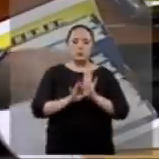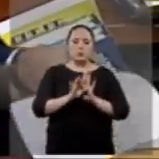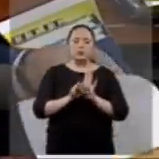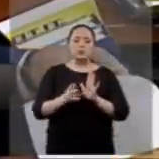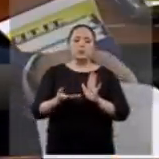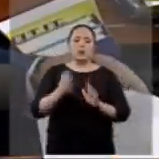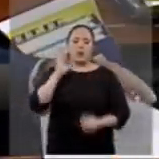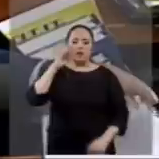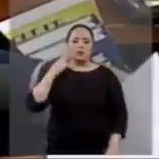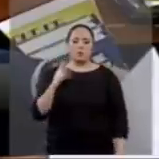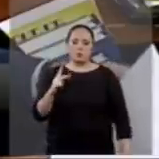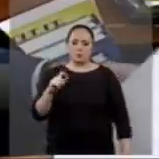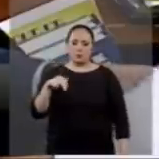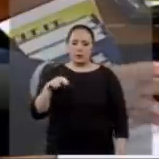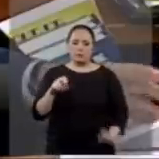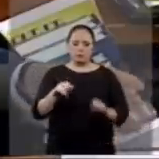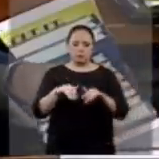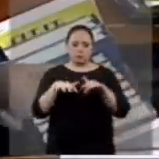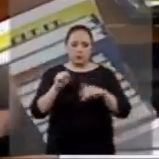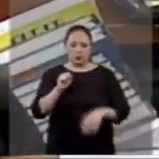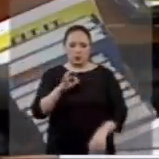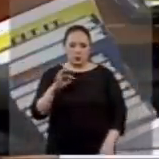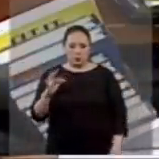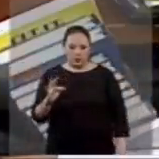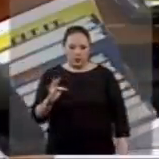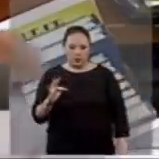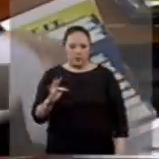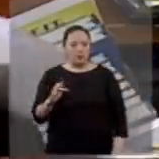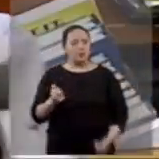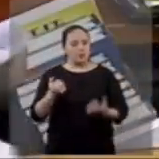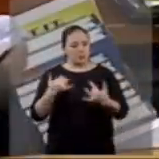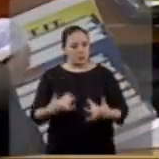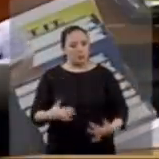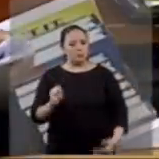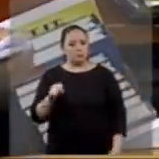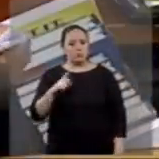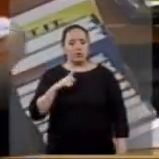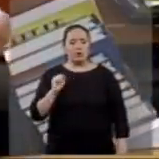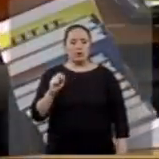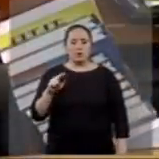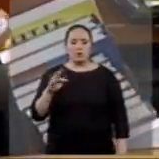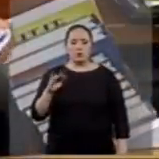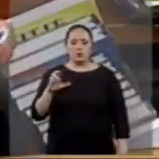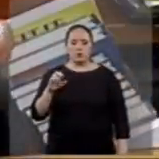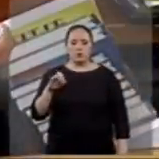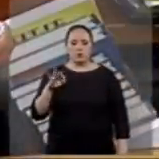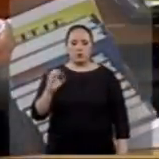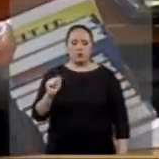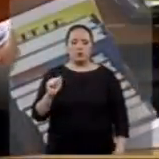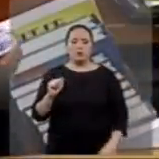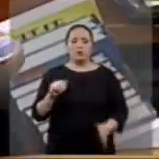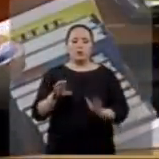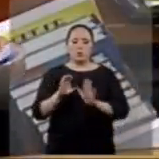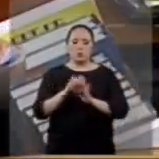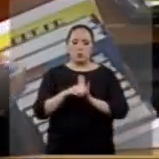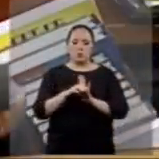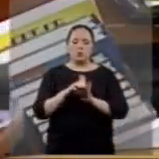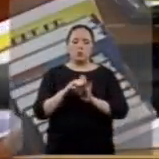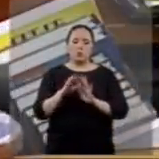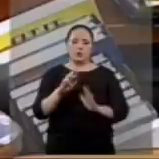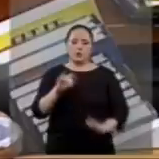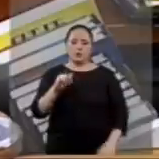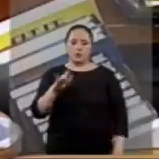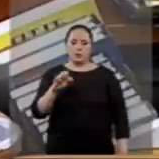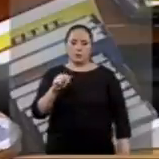Pleno, o qual assentou a suficiência do Código Tributário Nacional